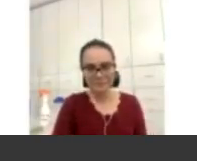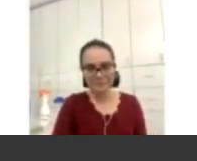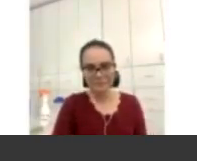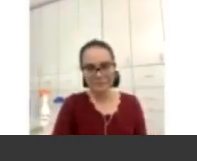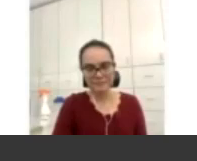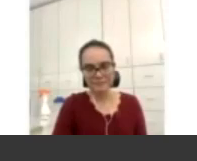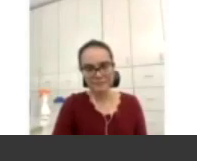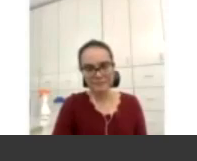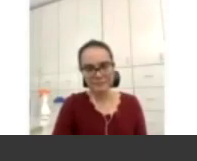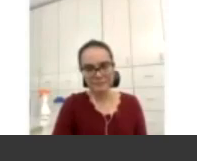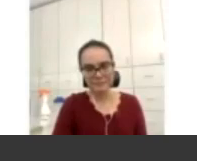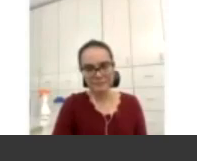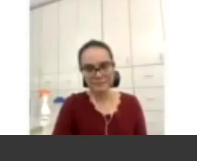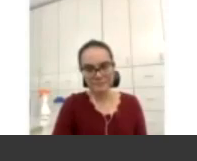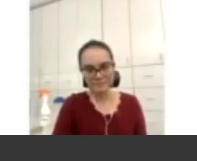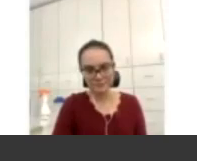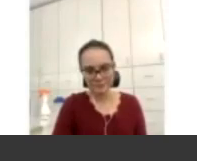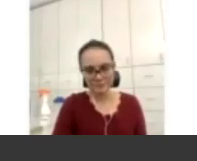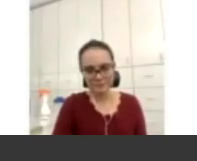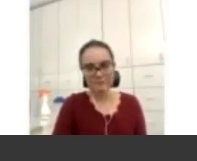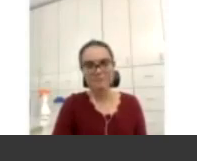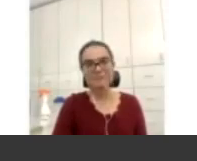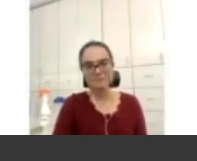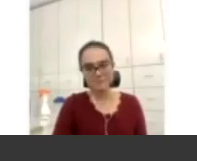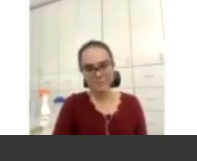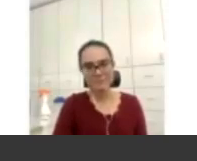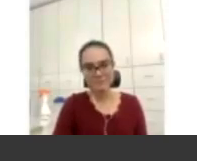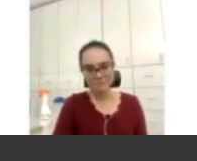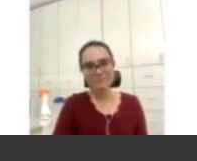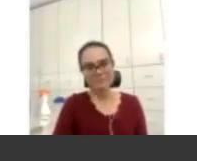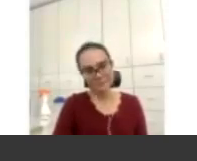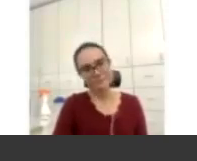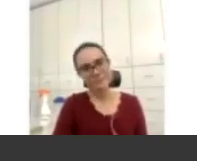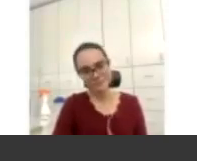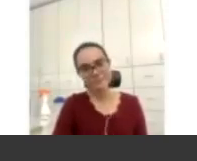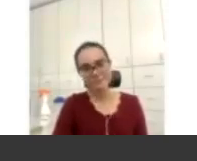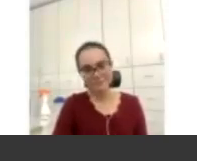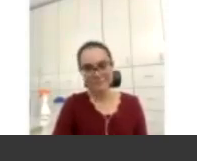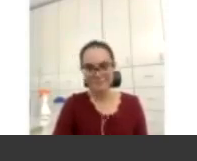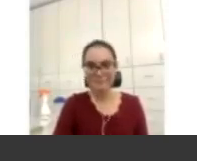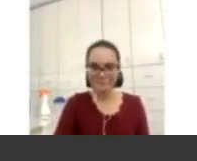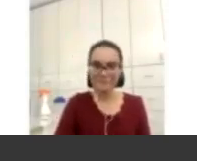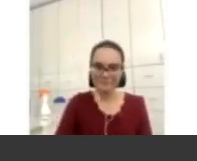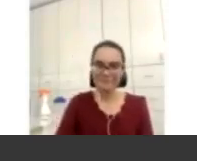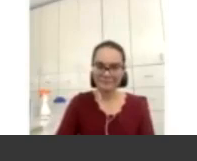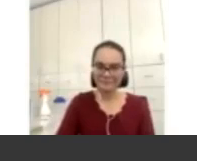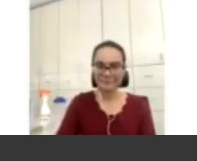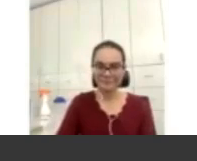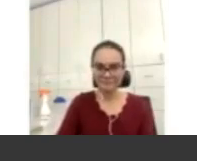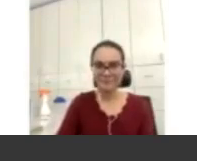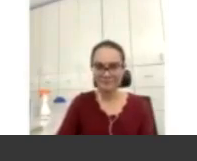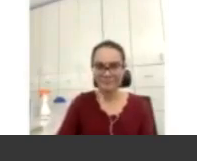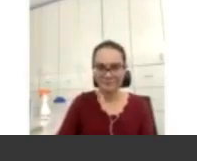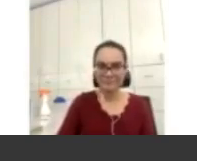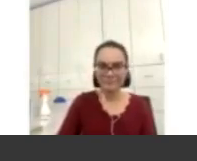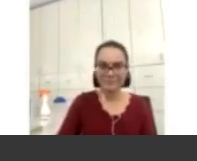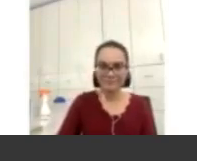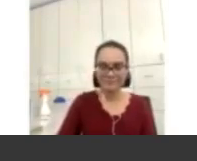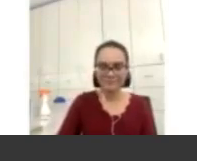profissionais de Florianópolis talvez tenham mais familiaridade de que em outros municípios do Estado. Essa é a minha percepção, não sei se eu estou